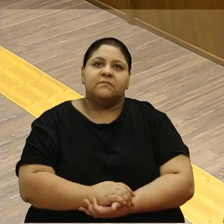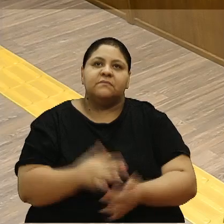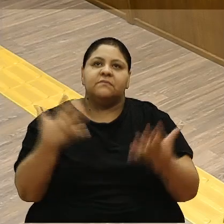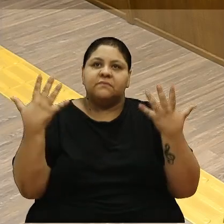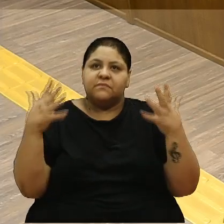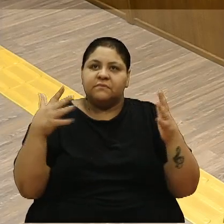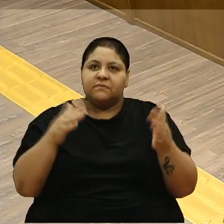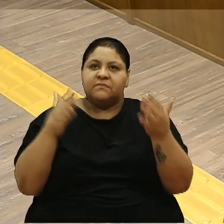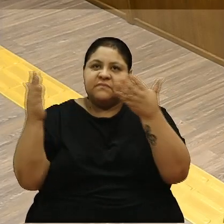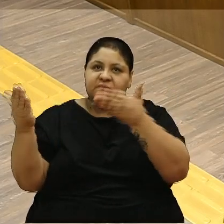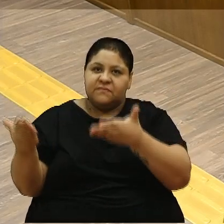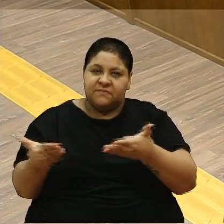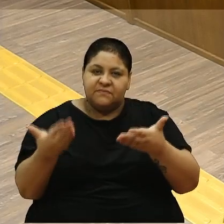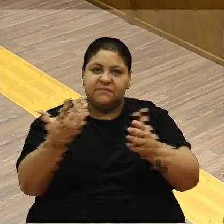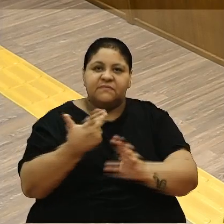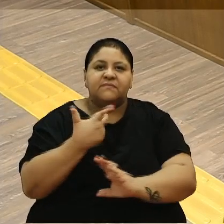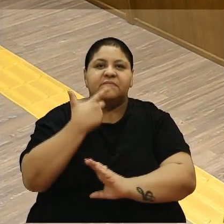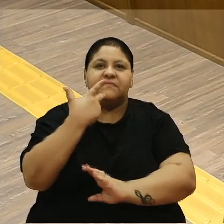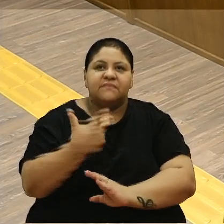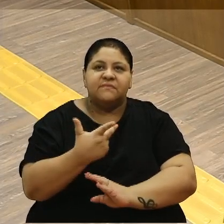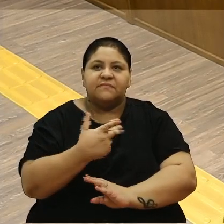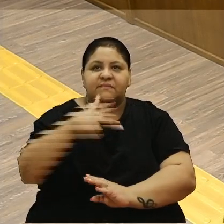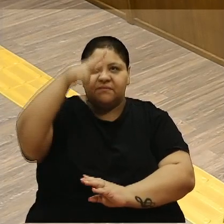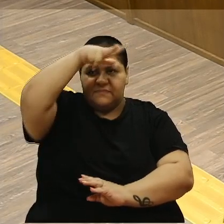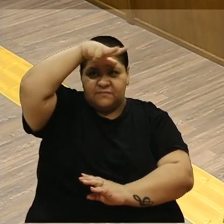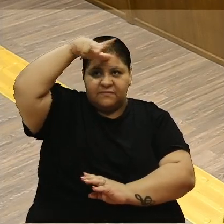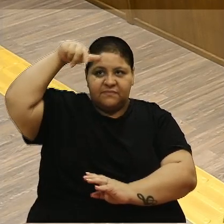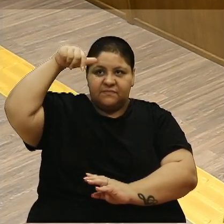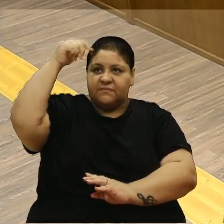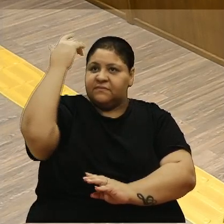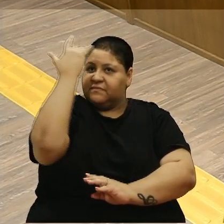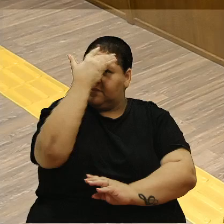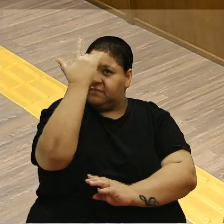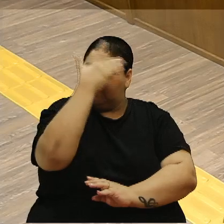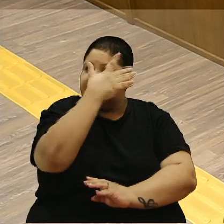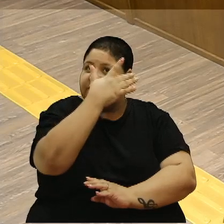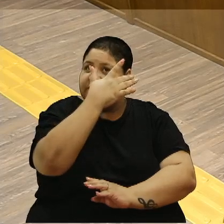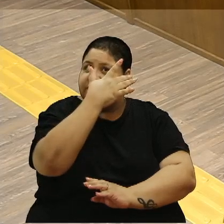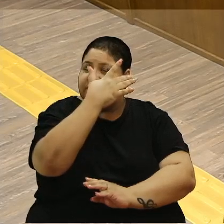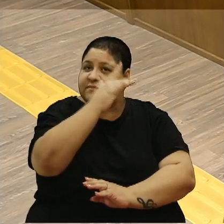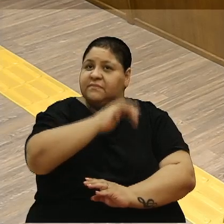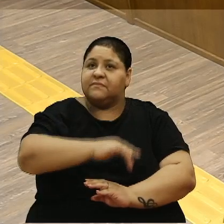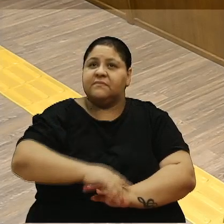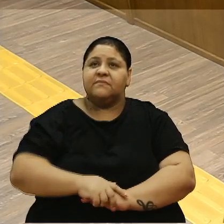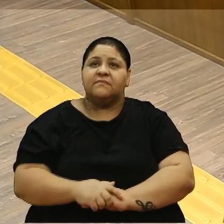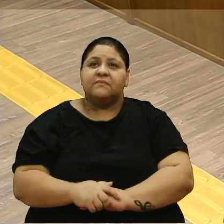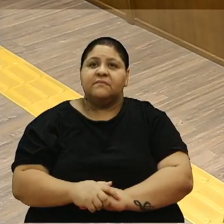Parabéns. Convido para o seu pronunciamento o prefeito municipal, Adiló.